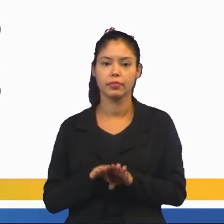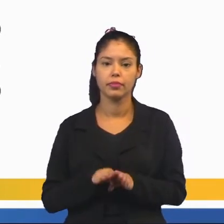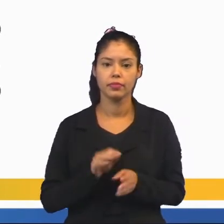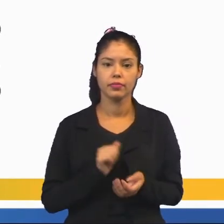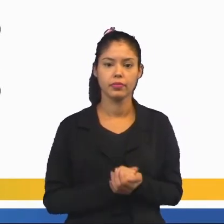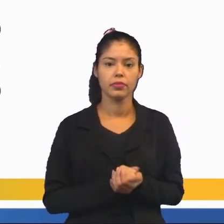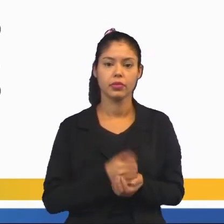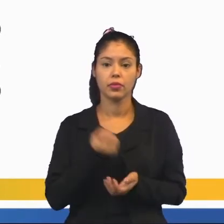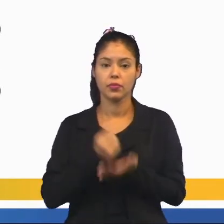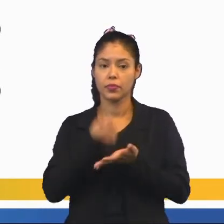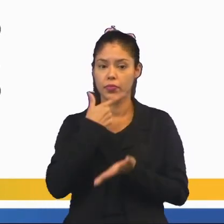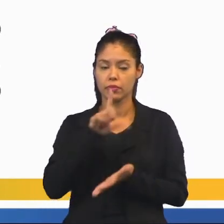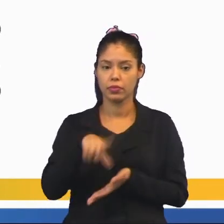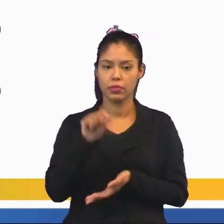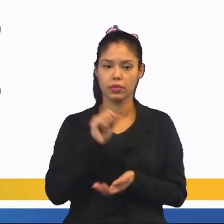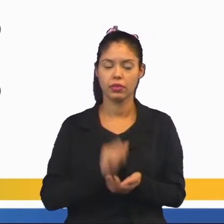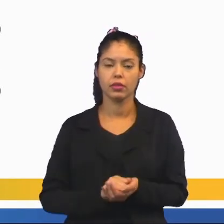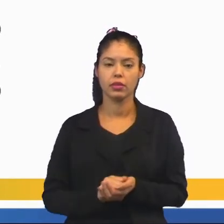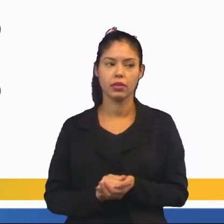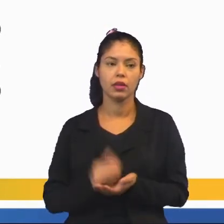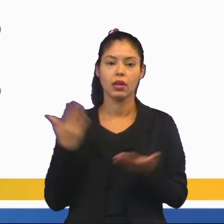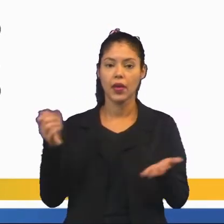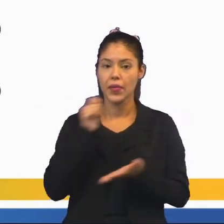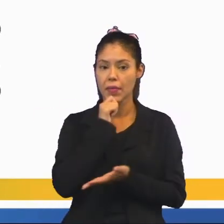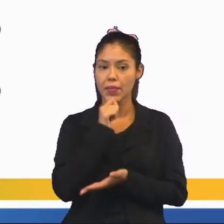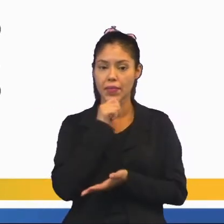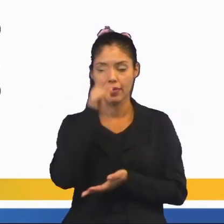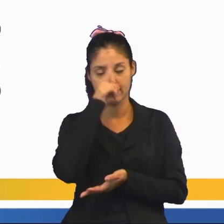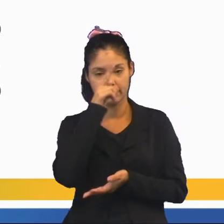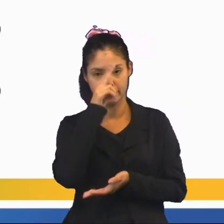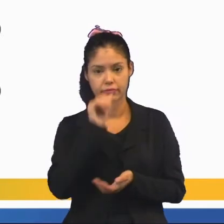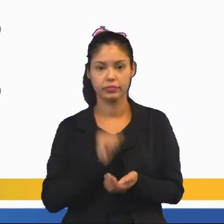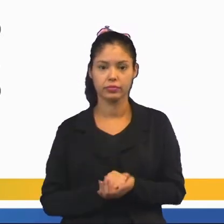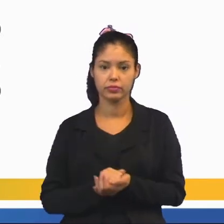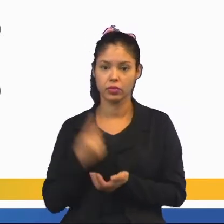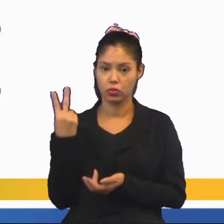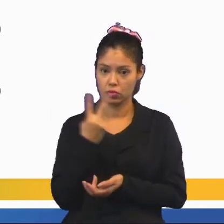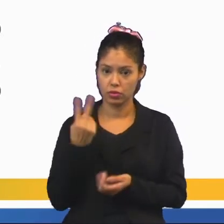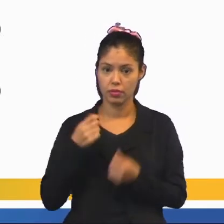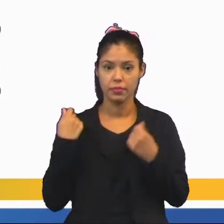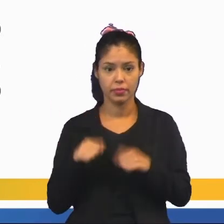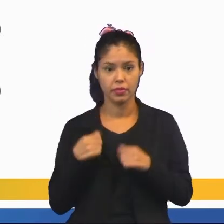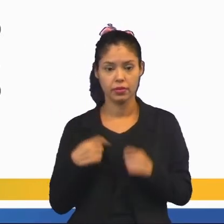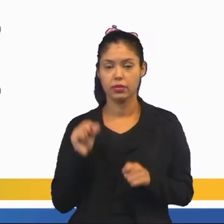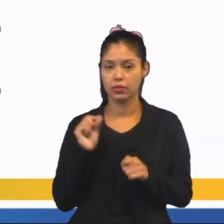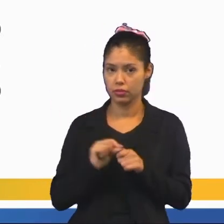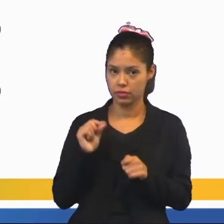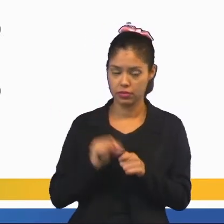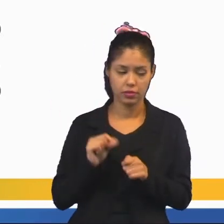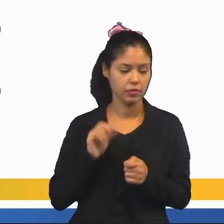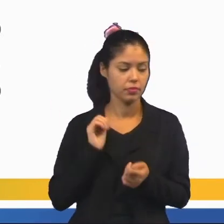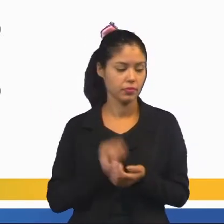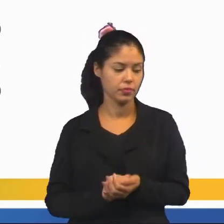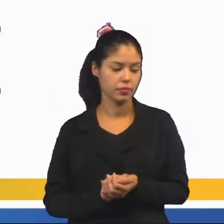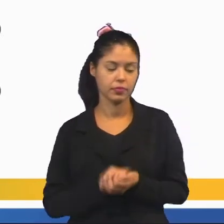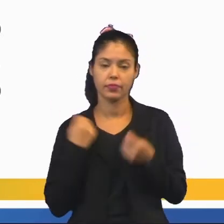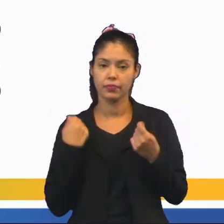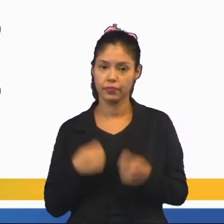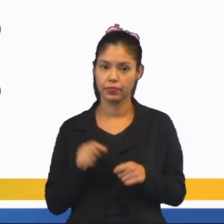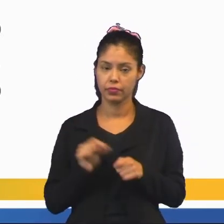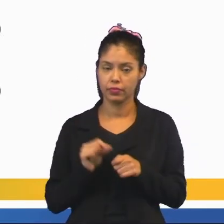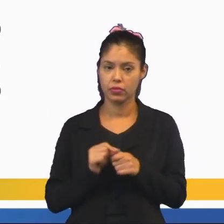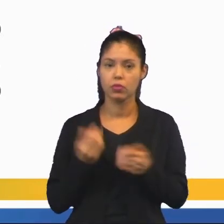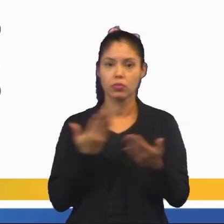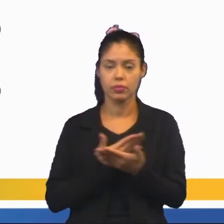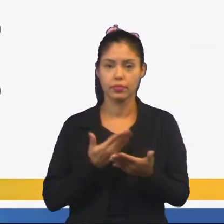bezetacil. O remédio de escolha cabe ressaltar que ambos os parceiros devem